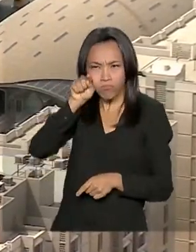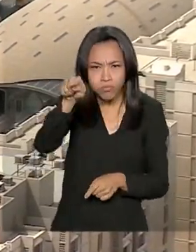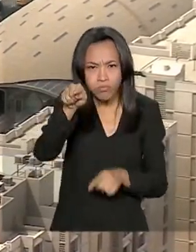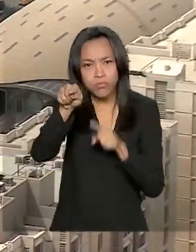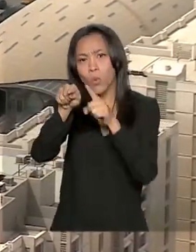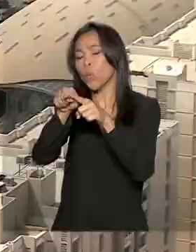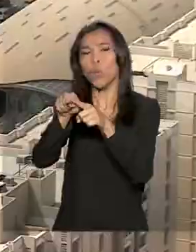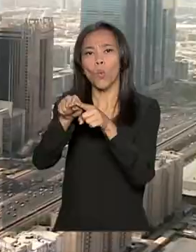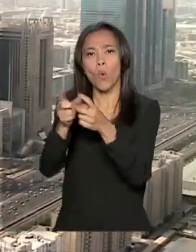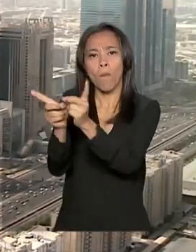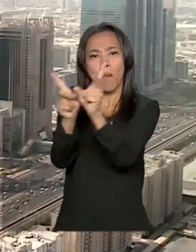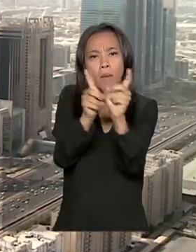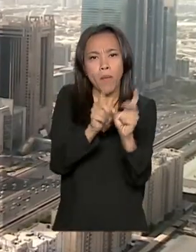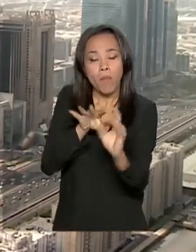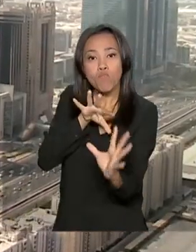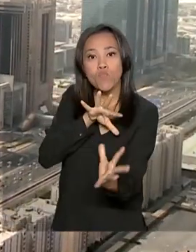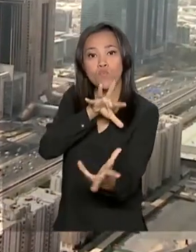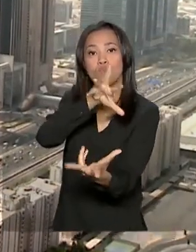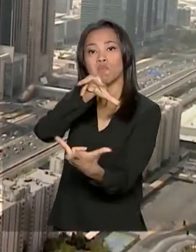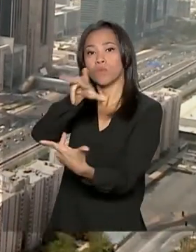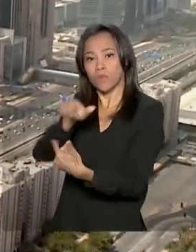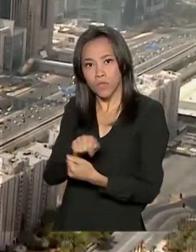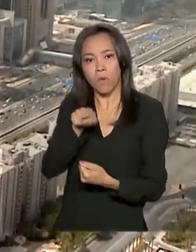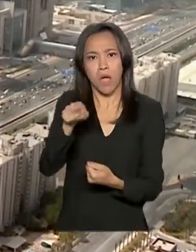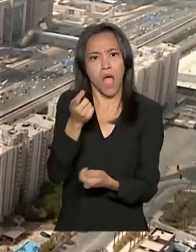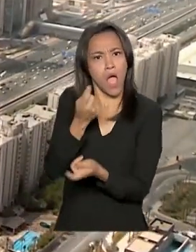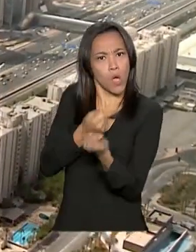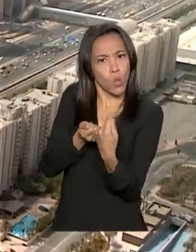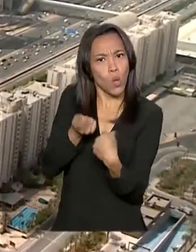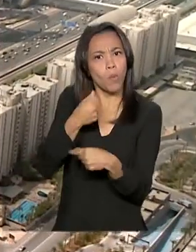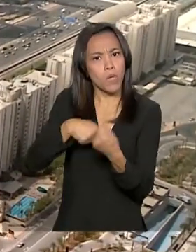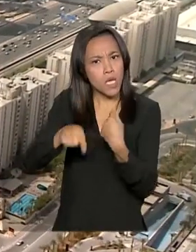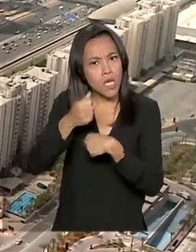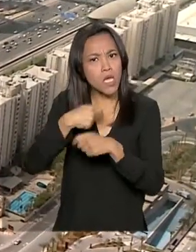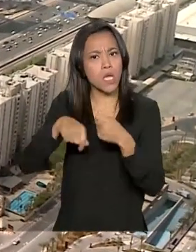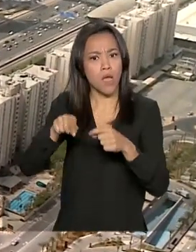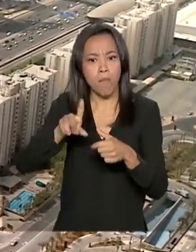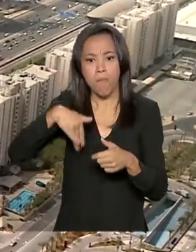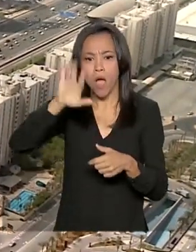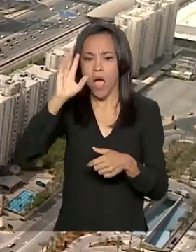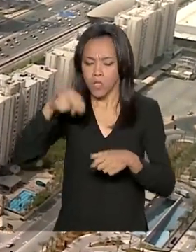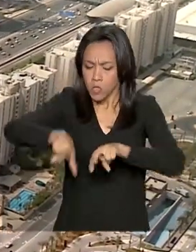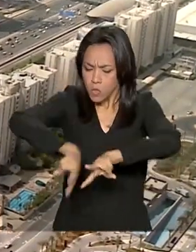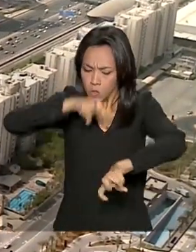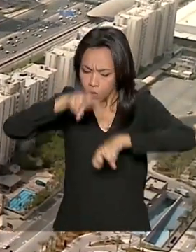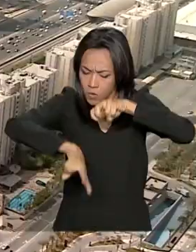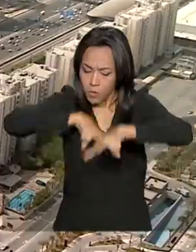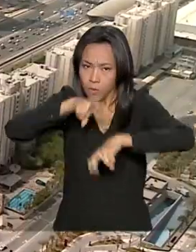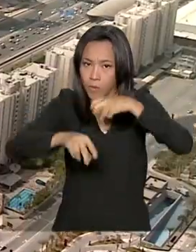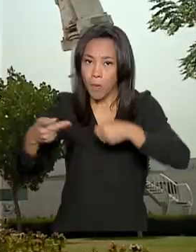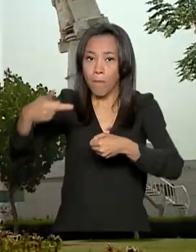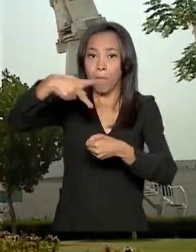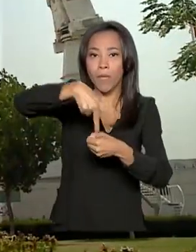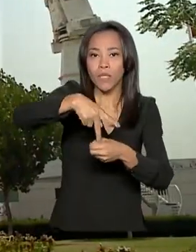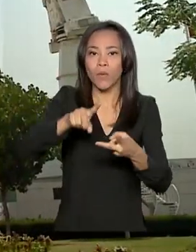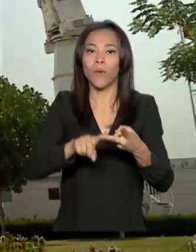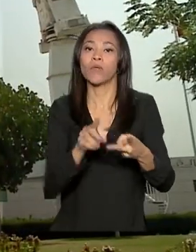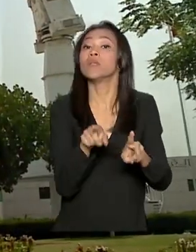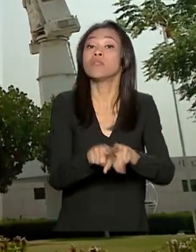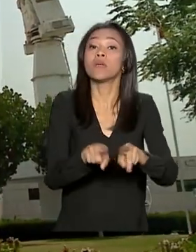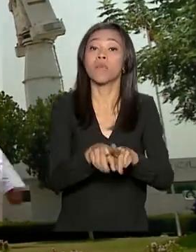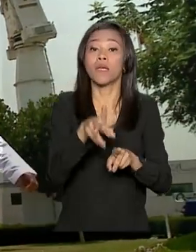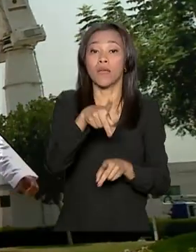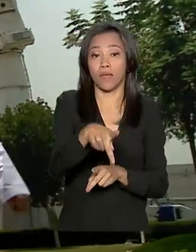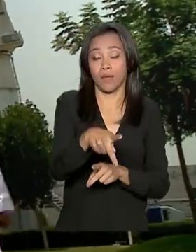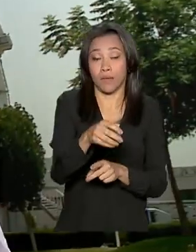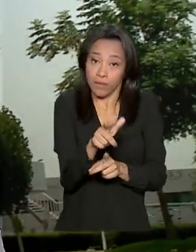comércio mundial apesar da economia ainda estar centrada na exploração de petróleo e gás o governo tem investido